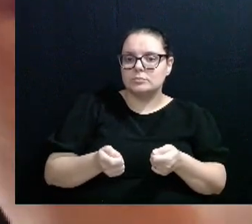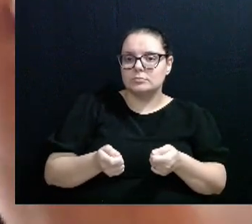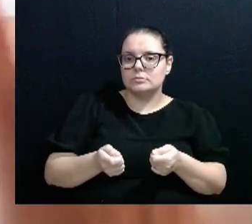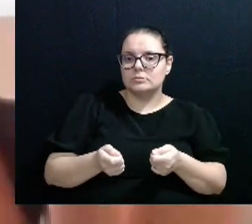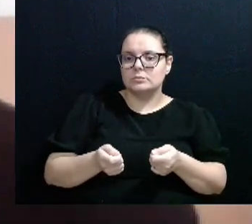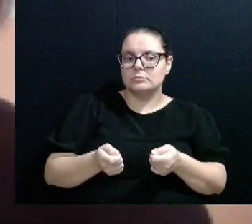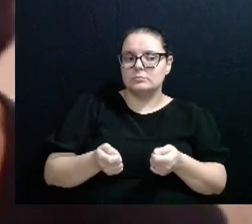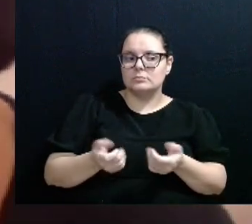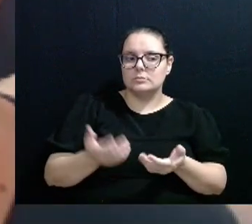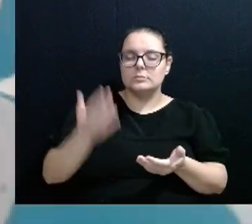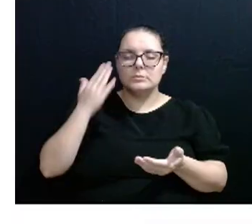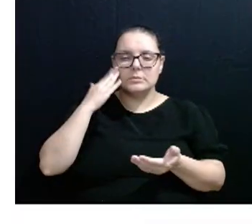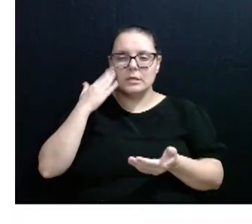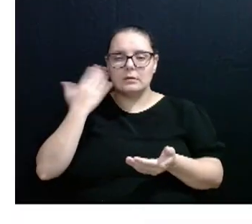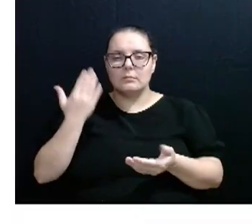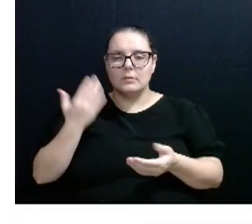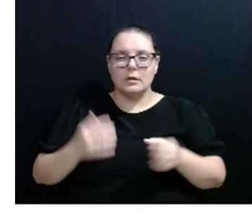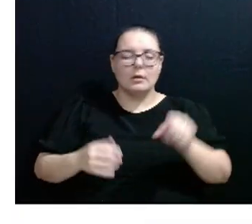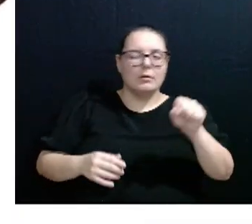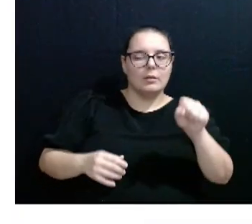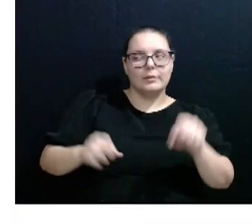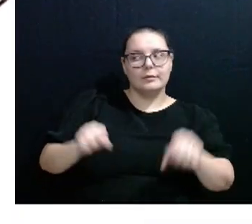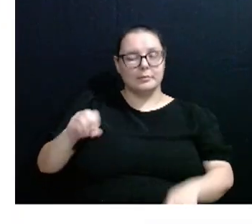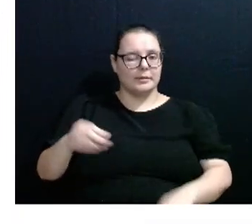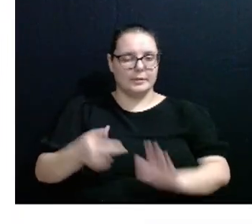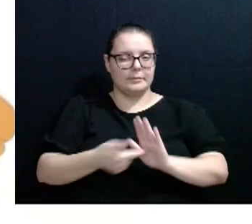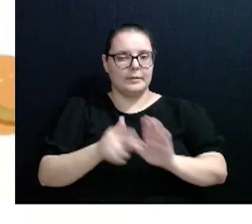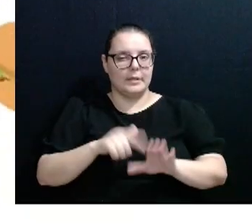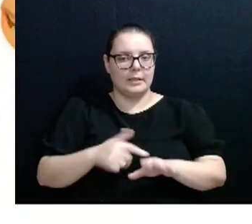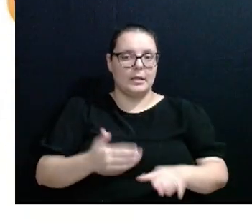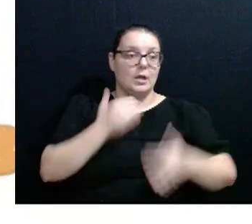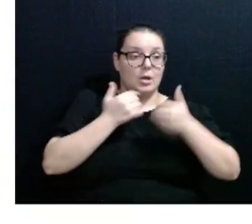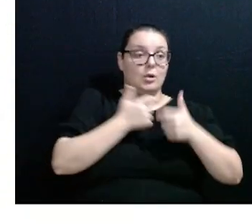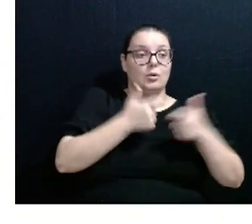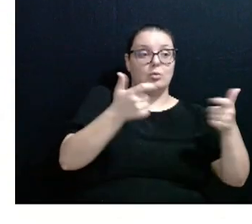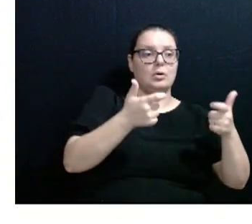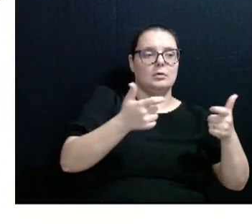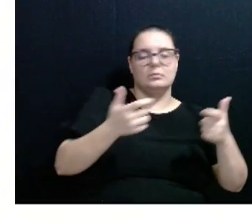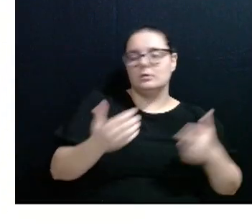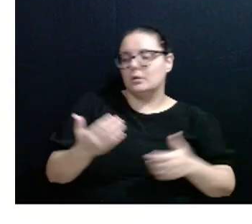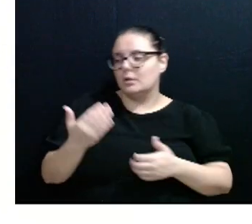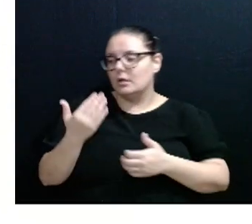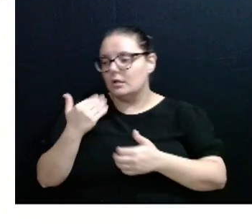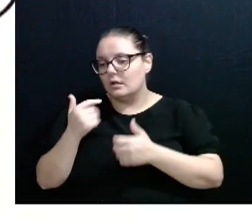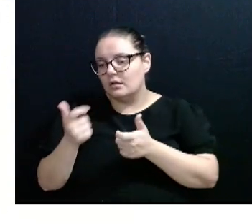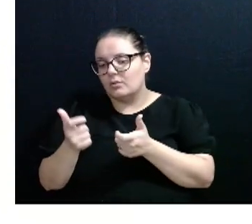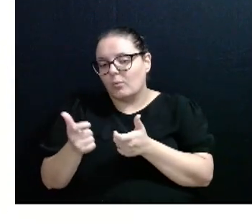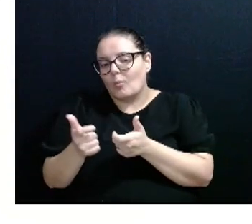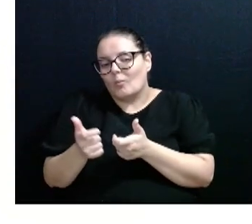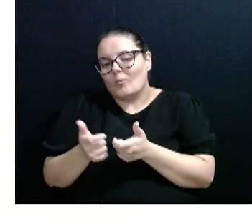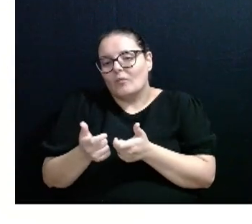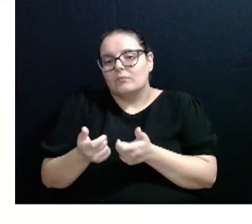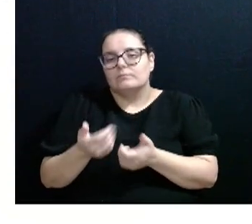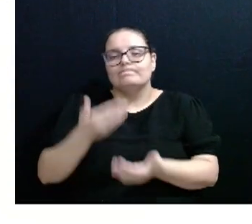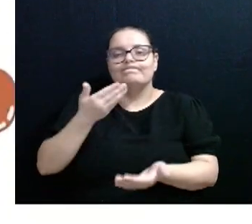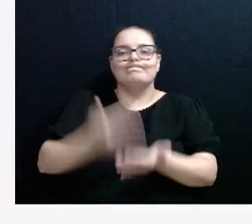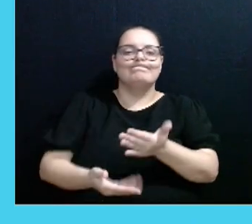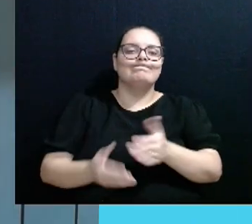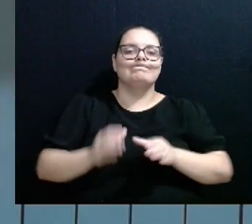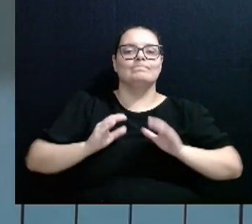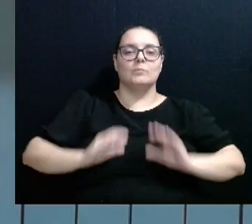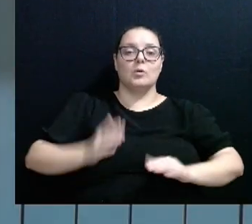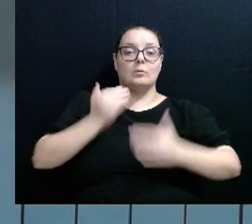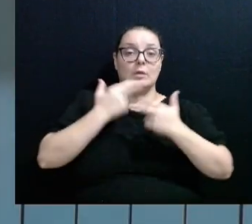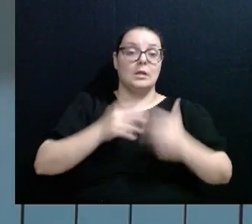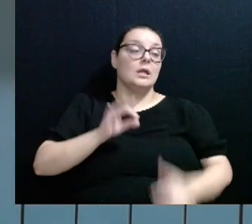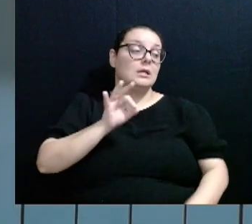daquele 880, não como nada, depois eu como demais, e aí desregular o comportamento alimentar. Exatamente, Sophie,